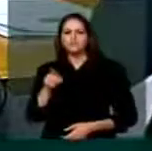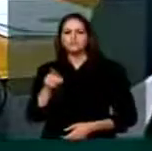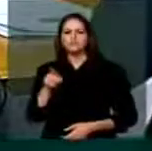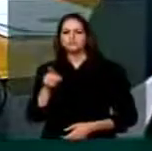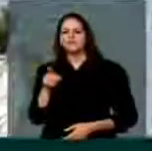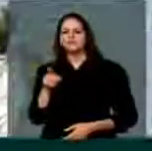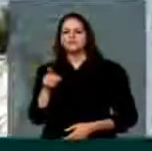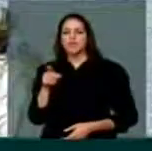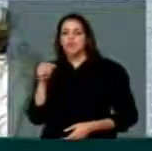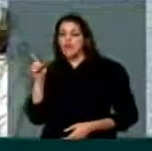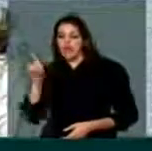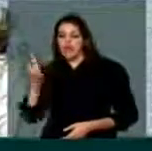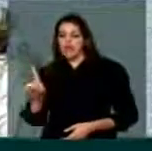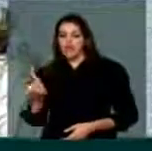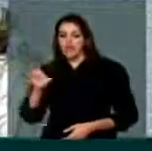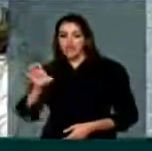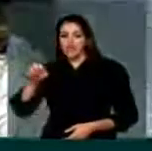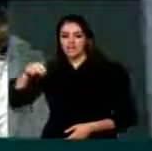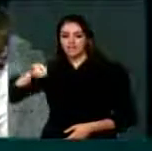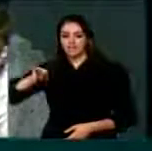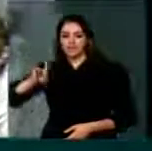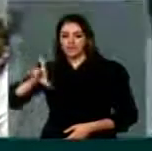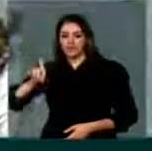em algum lugar?